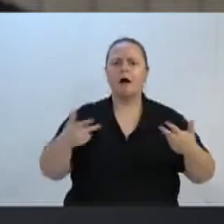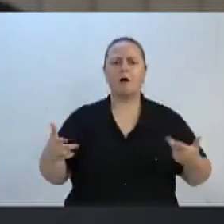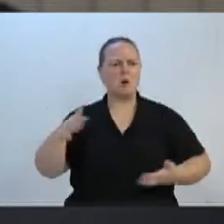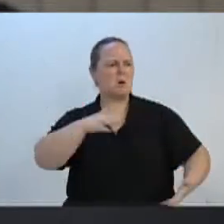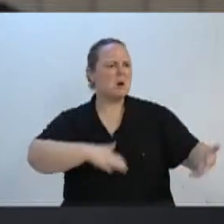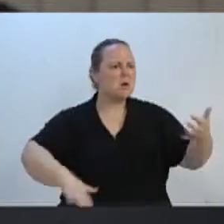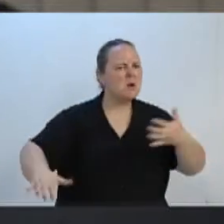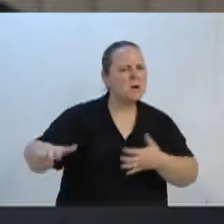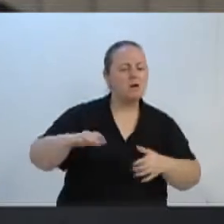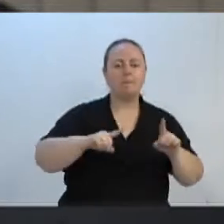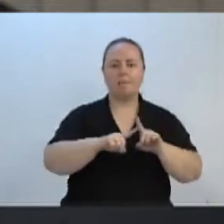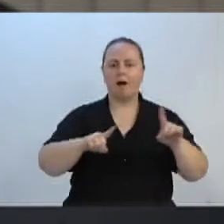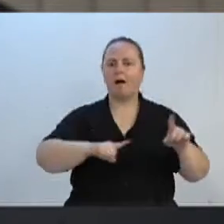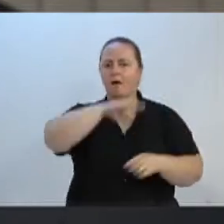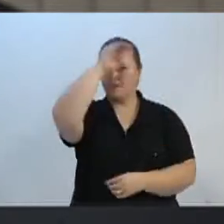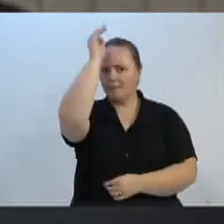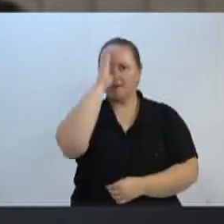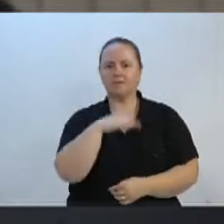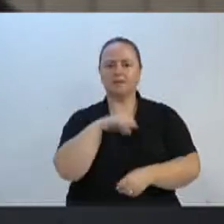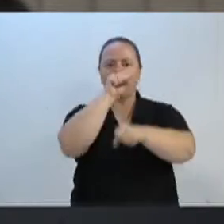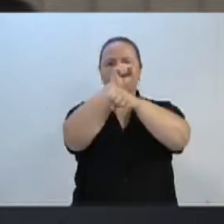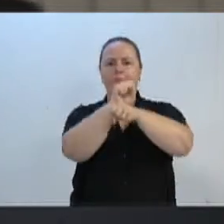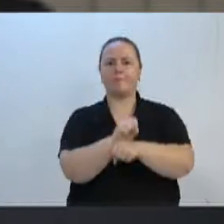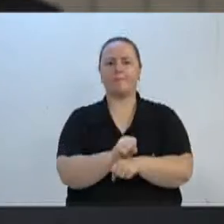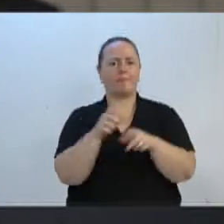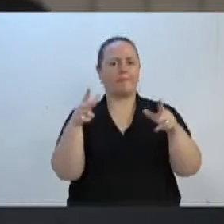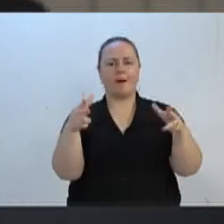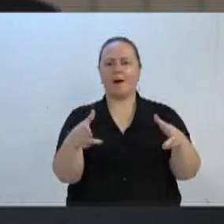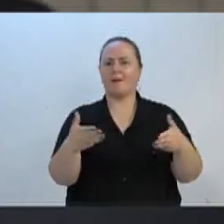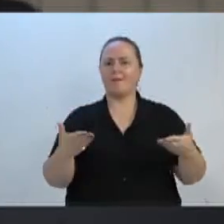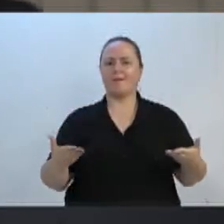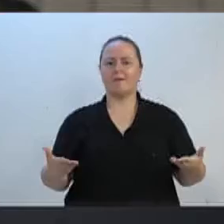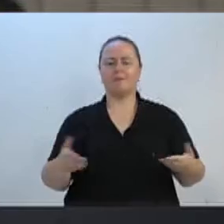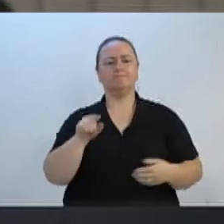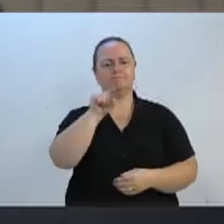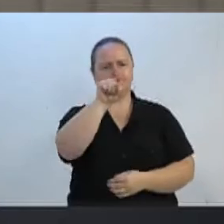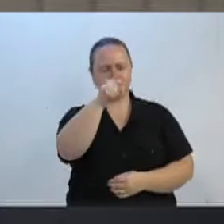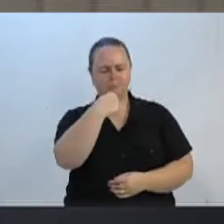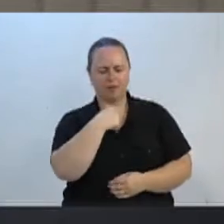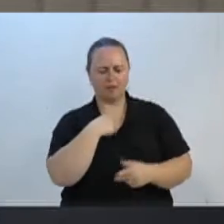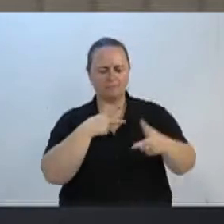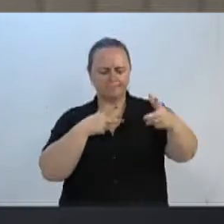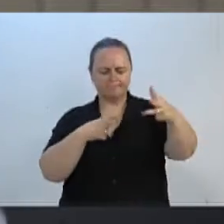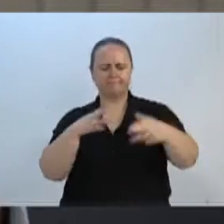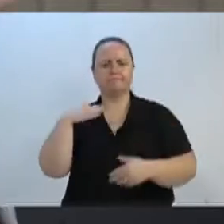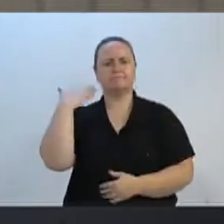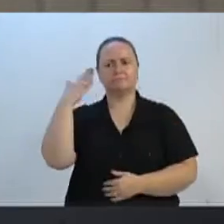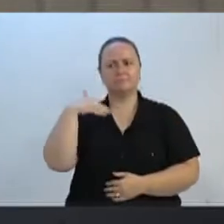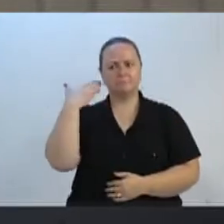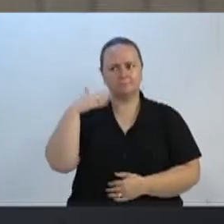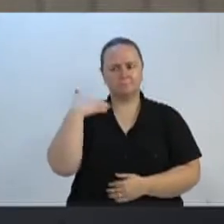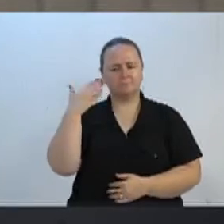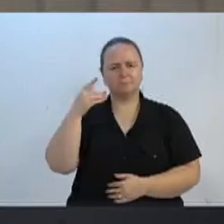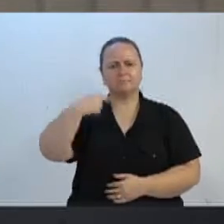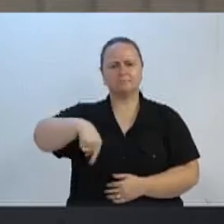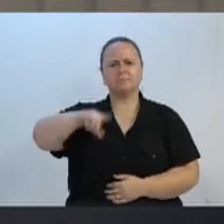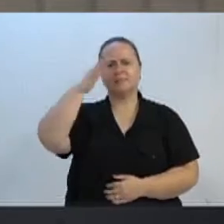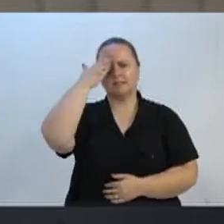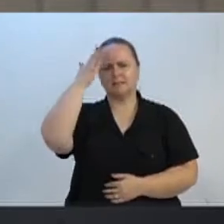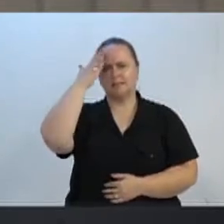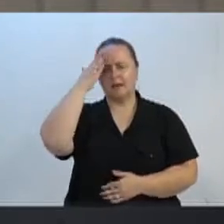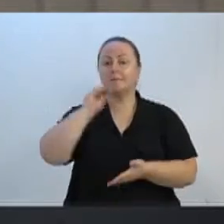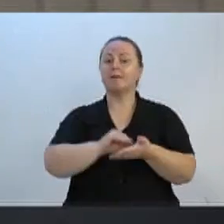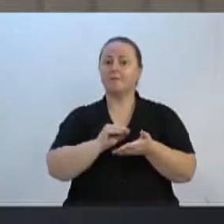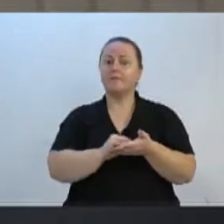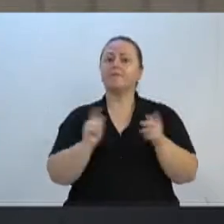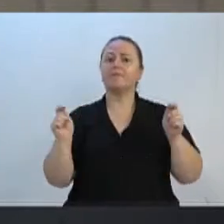Então, concordo com Vossa Excelência, é claro que Vossa Excelência, assim como eu, somos advogados, sabemos de algumas situações que nós realmente não temos a competência,